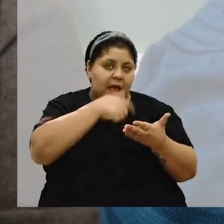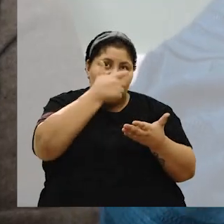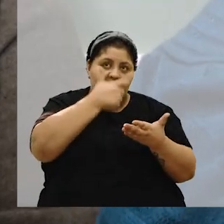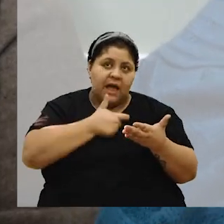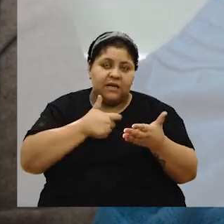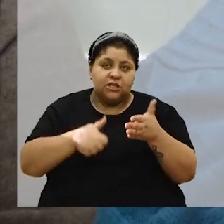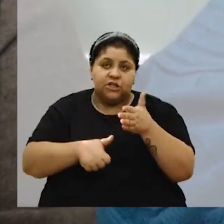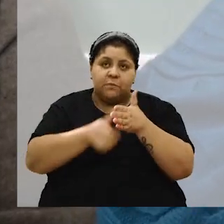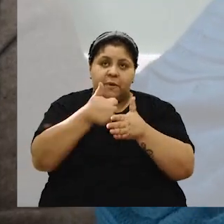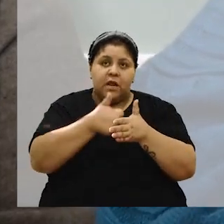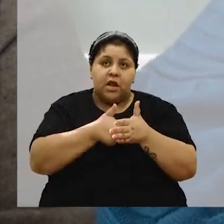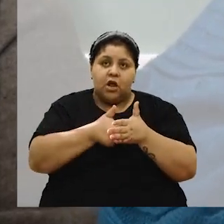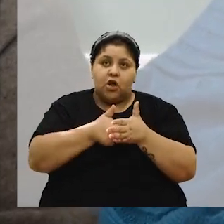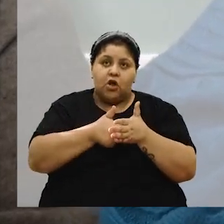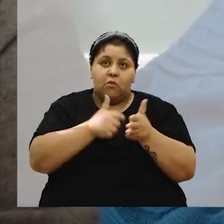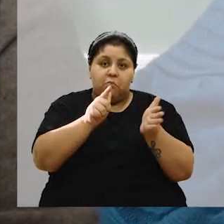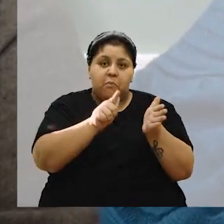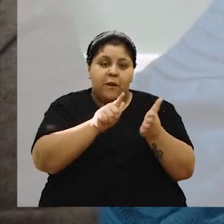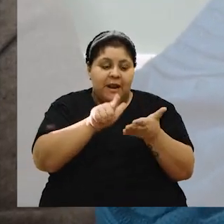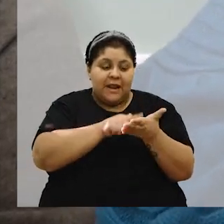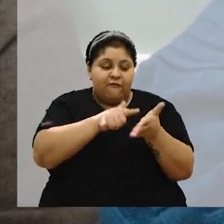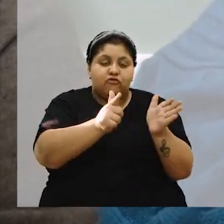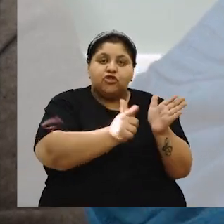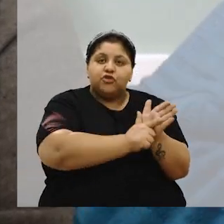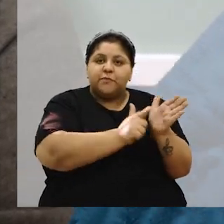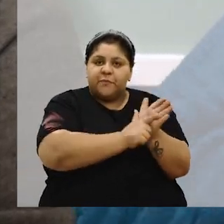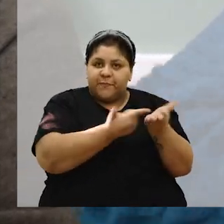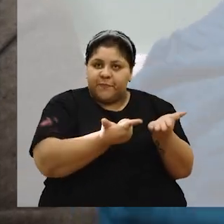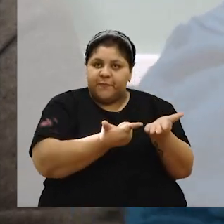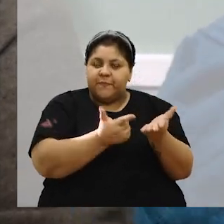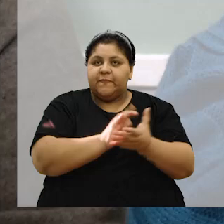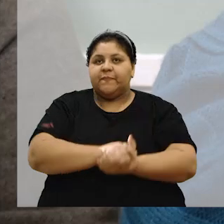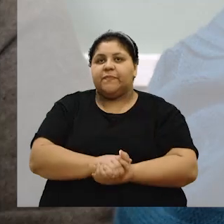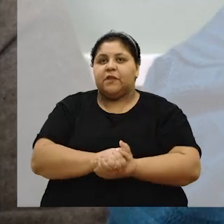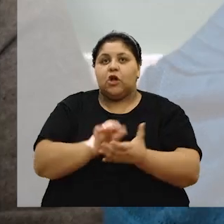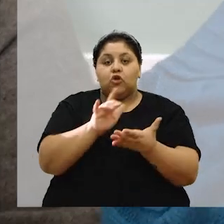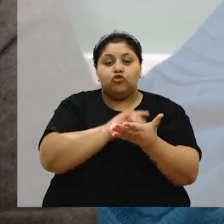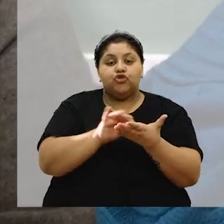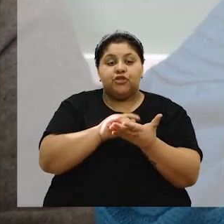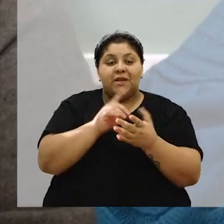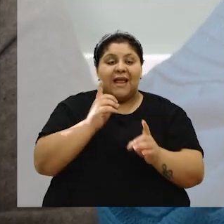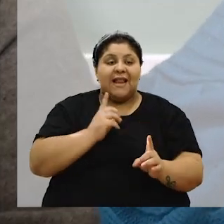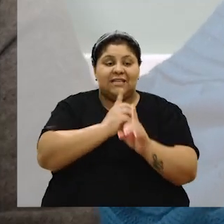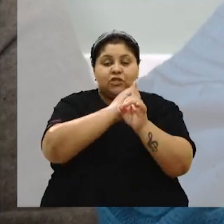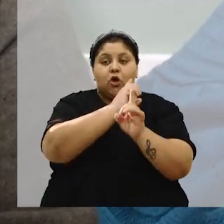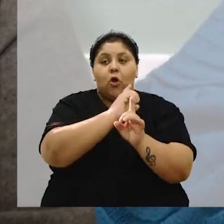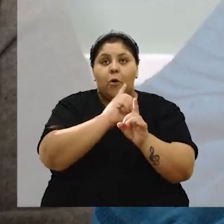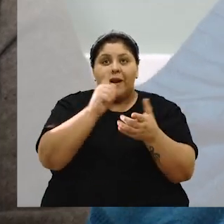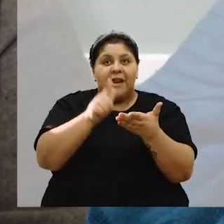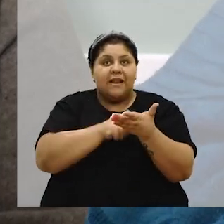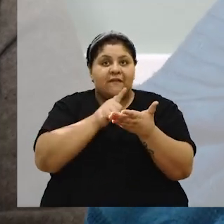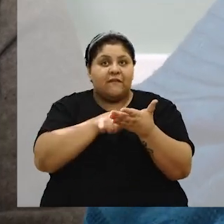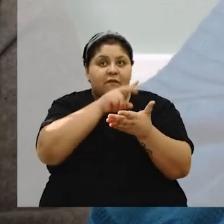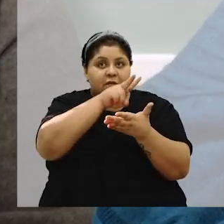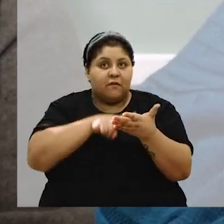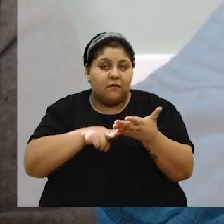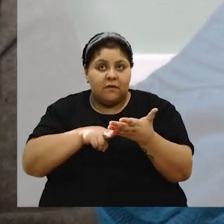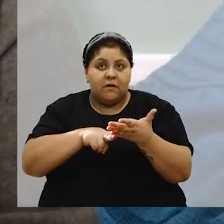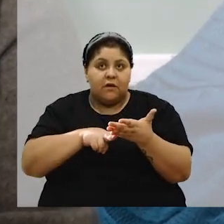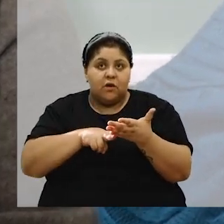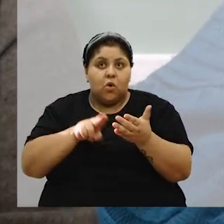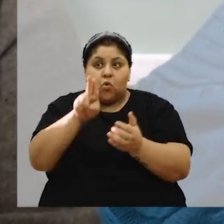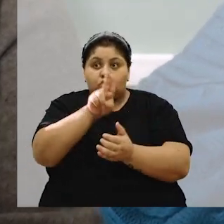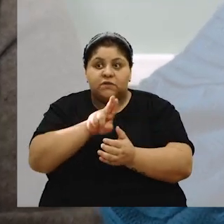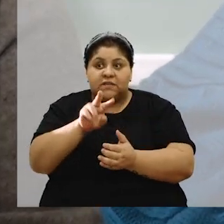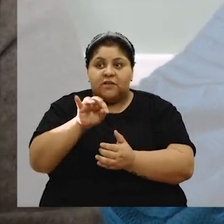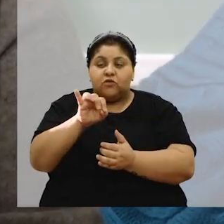que eu. E ela prefere livros físicos. E é interessante isso que o Guilherme falou em relação às ferramentas digitais, porque ela descobre muitas obras